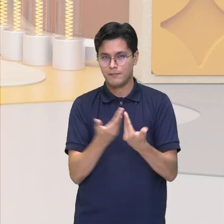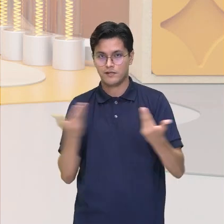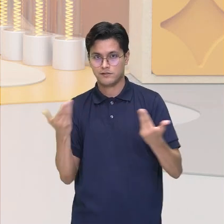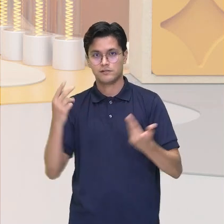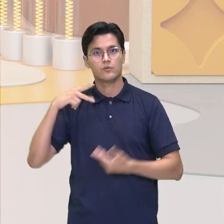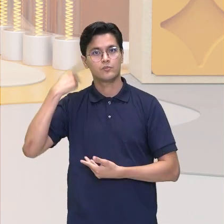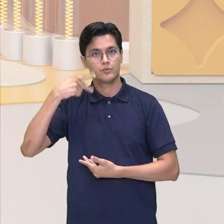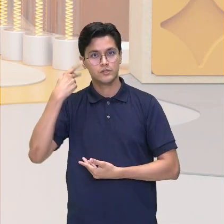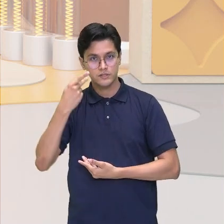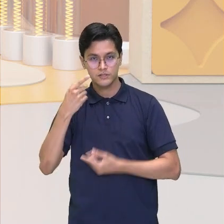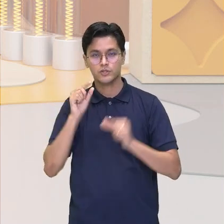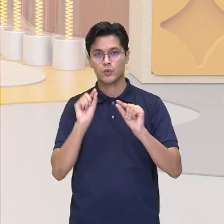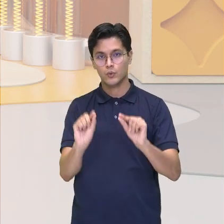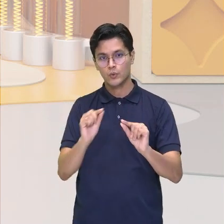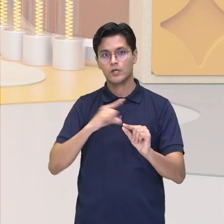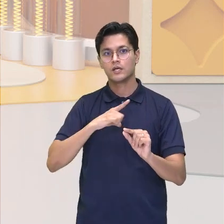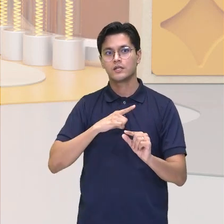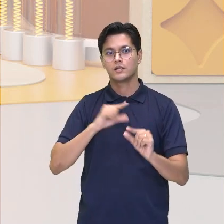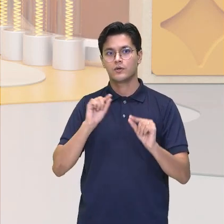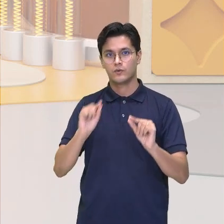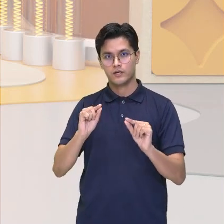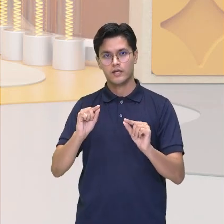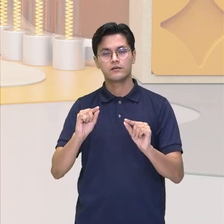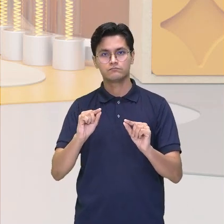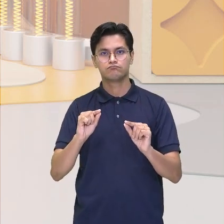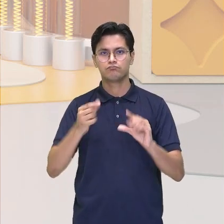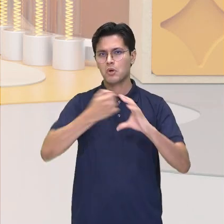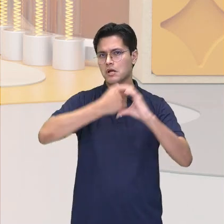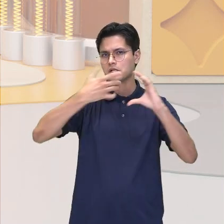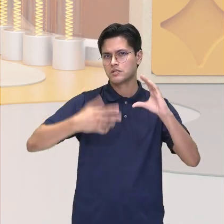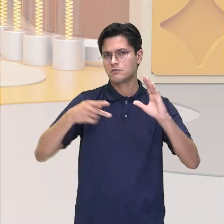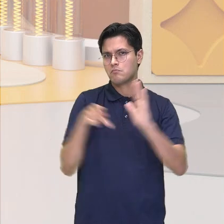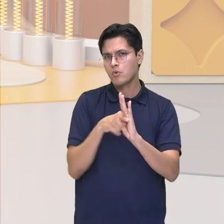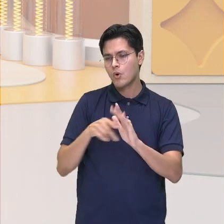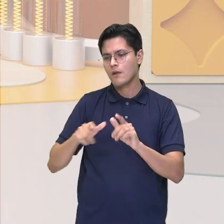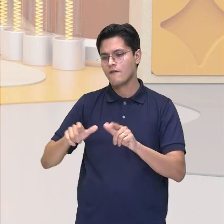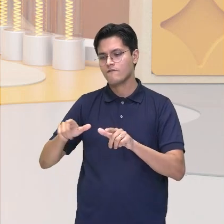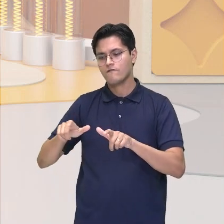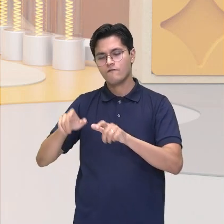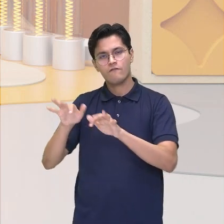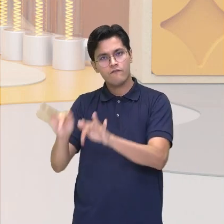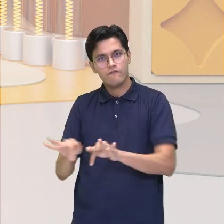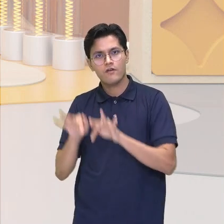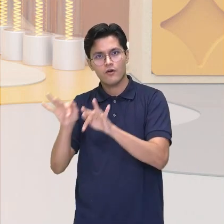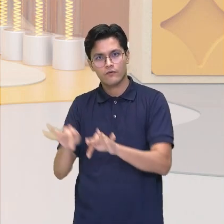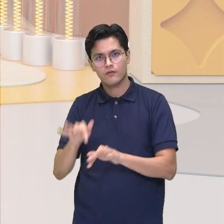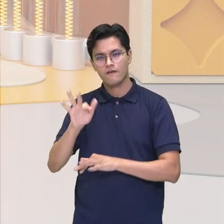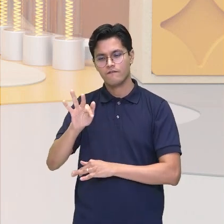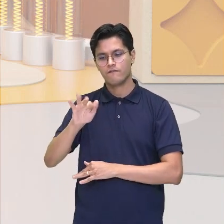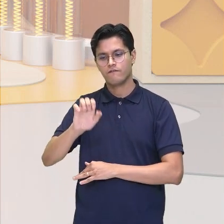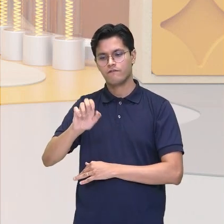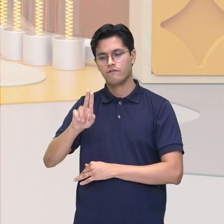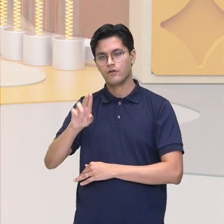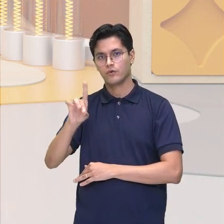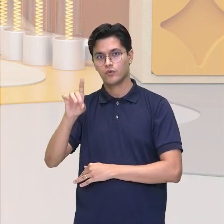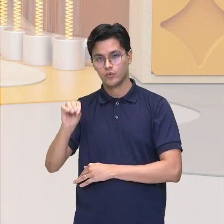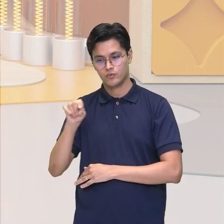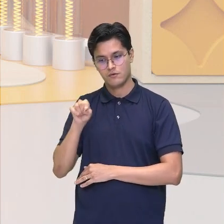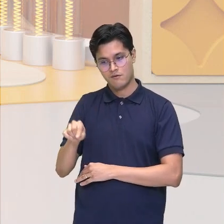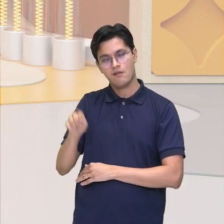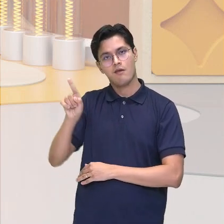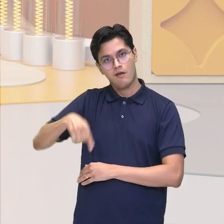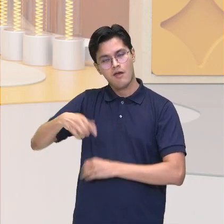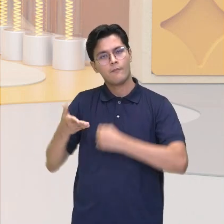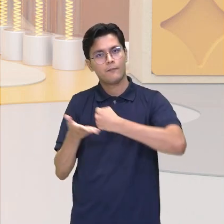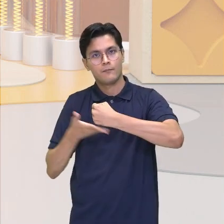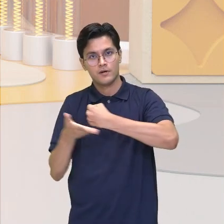política marcado pelos feudos. O feudo era a base política e social